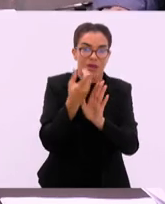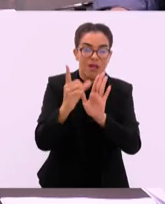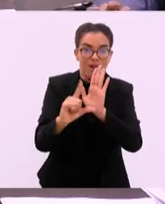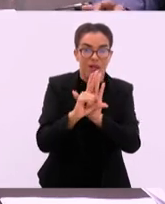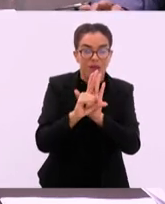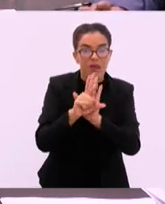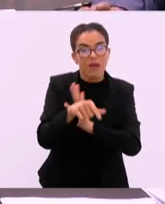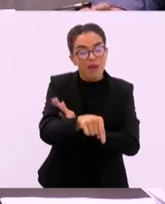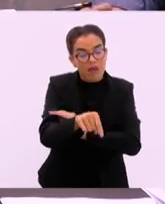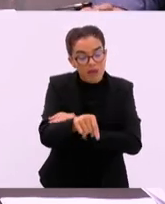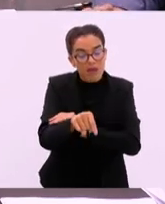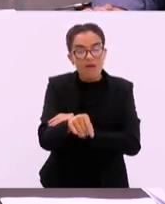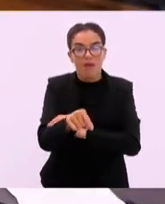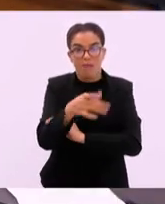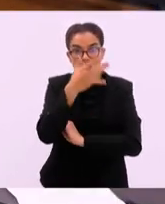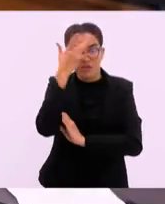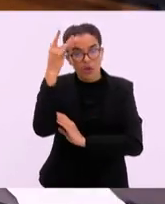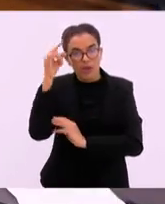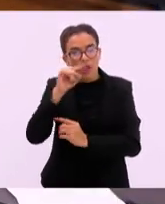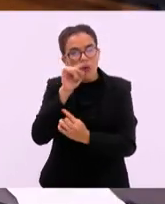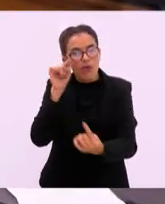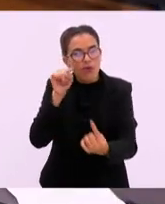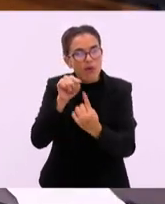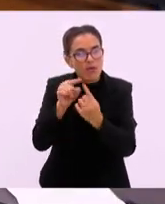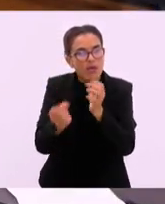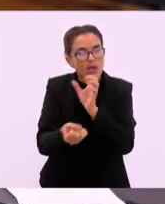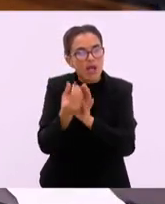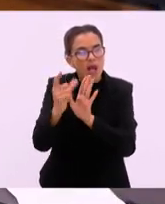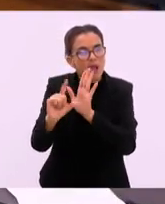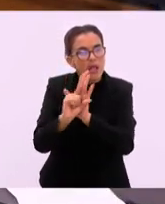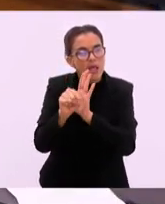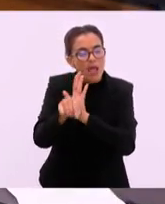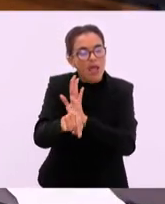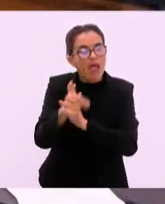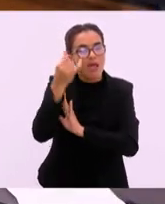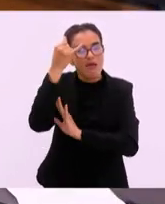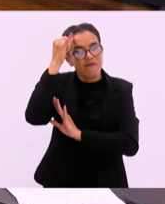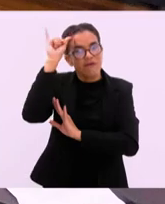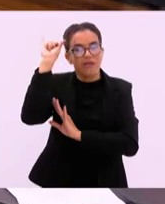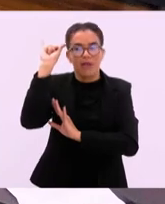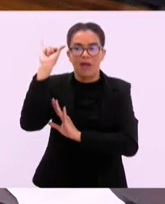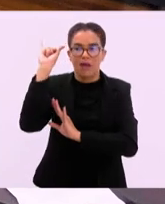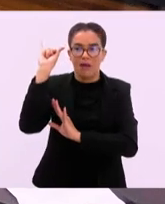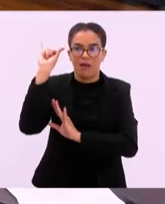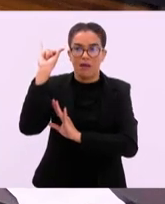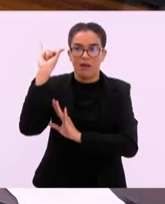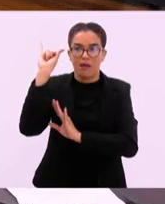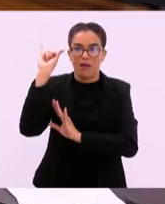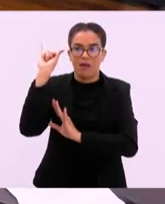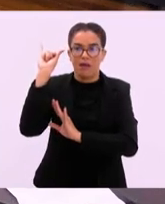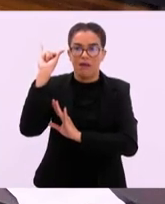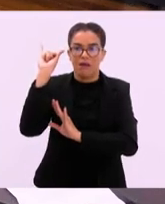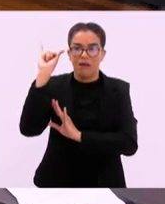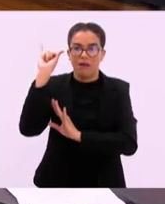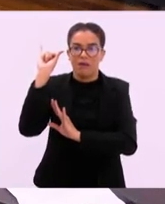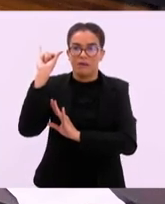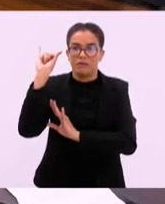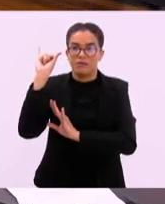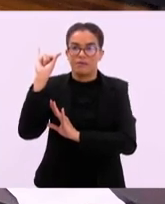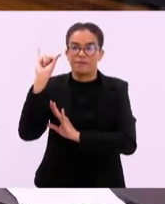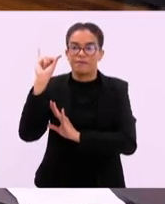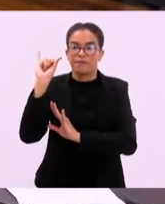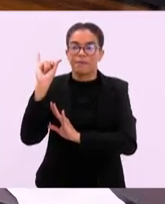eixo temático o legislador está pretendendo legislar, até para evitar esse tipo de discussão aqui. Fazendo a legislação na saúde, né? O